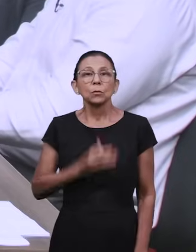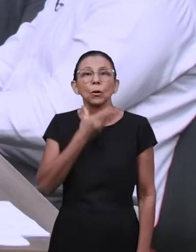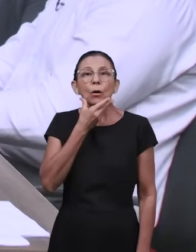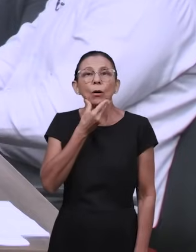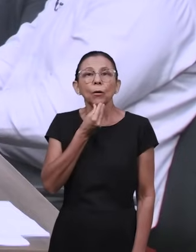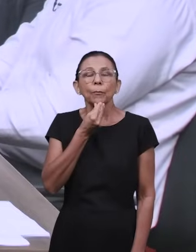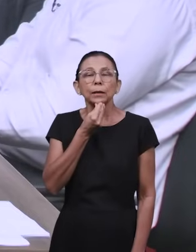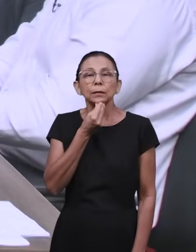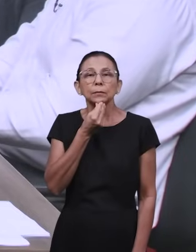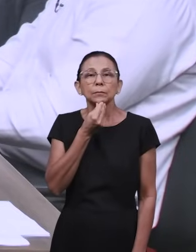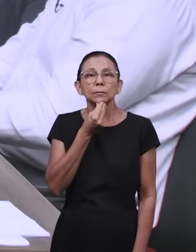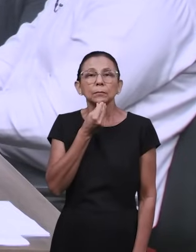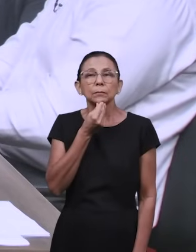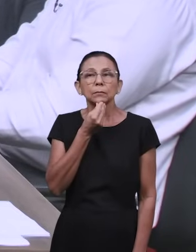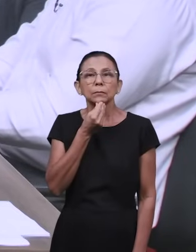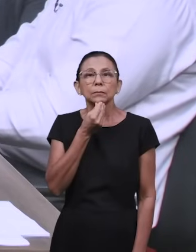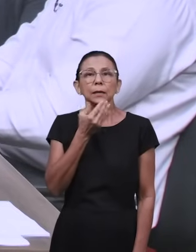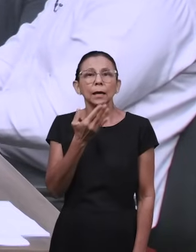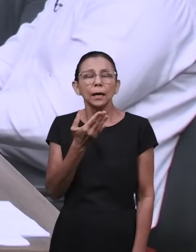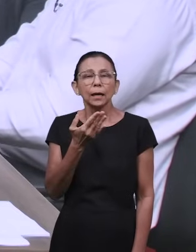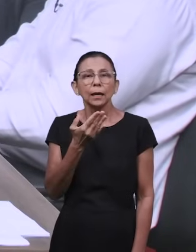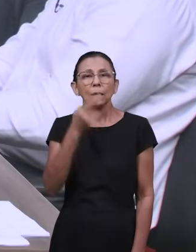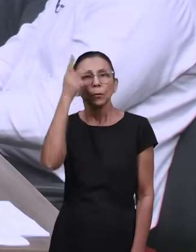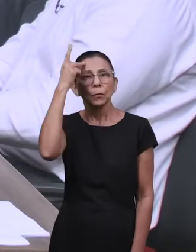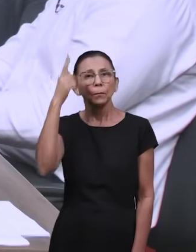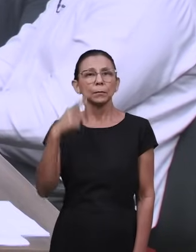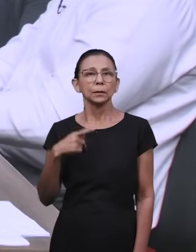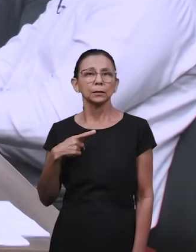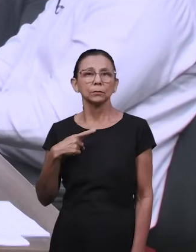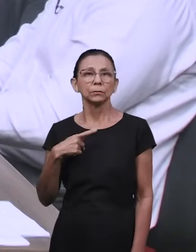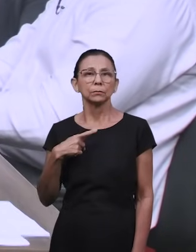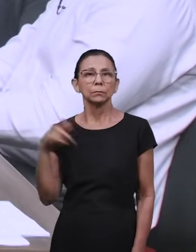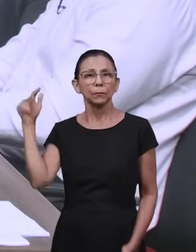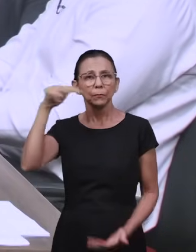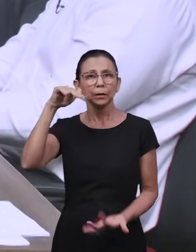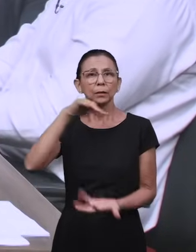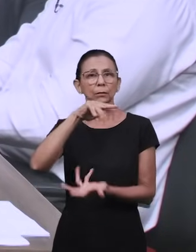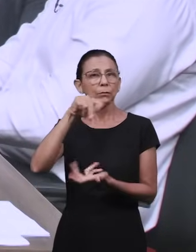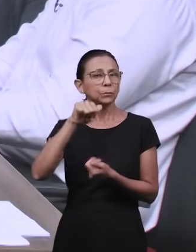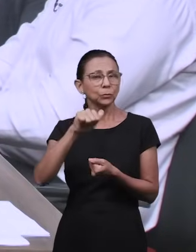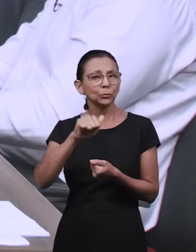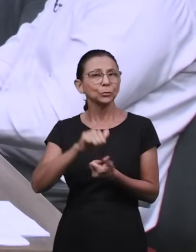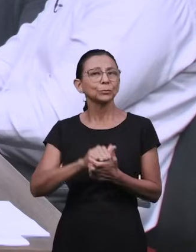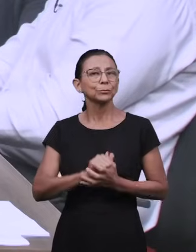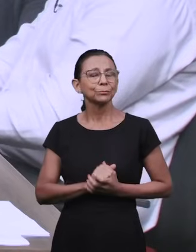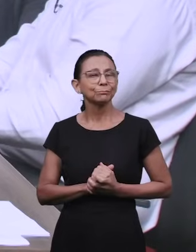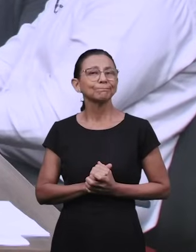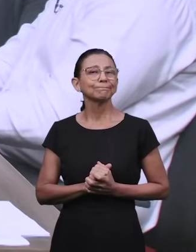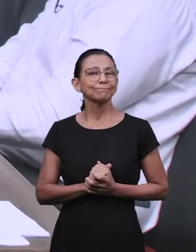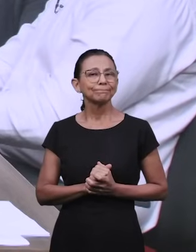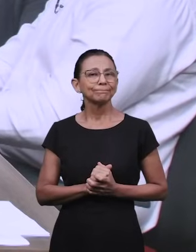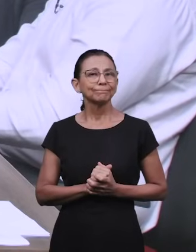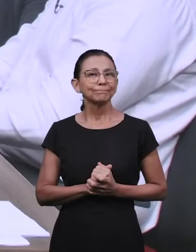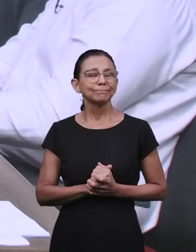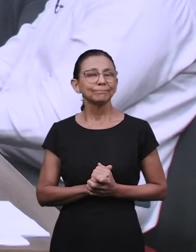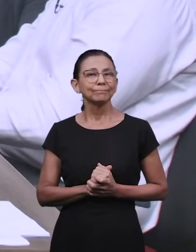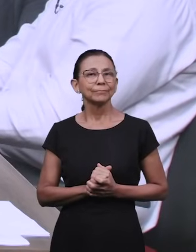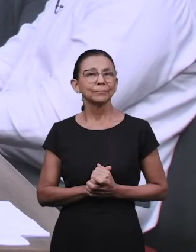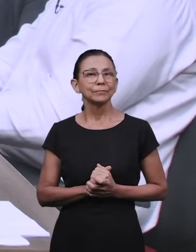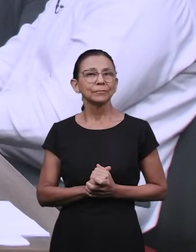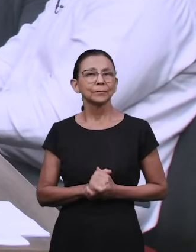dado entre os homens. Então Jesus, ele se fez homem. Ele habitou entre nós. E tudo isso